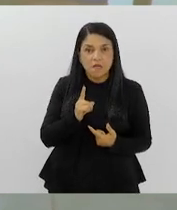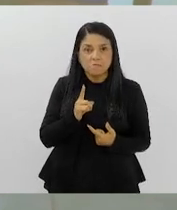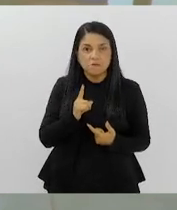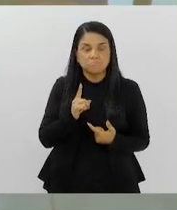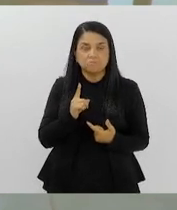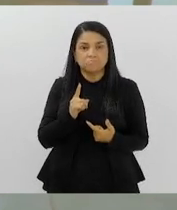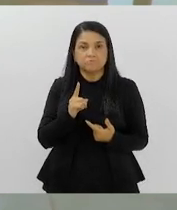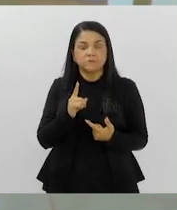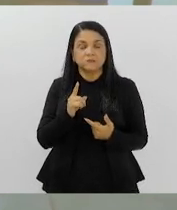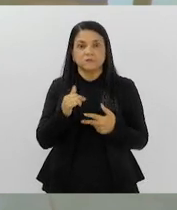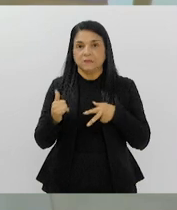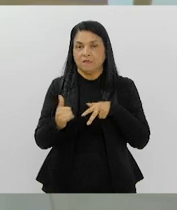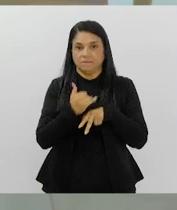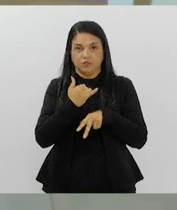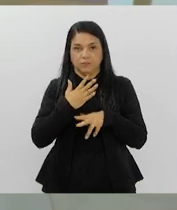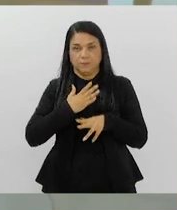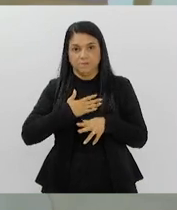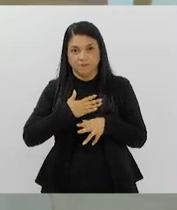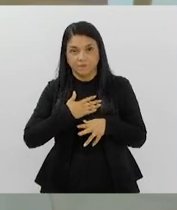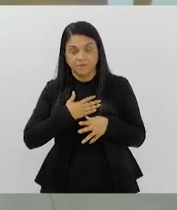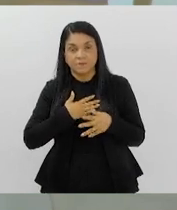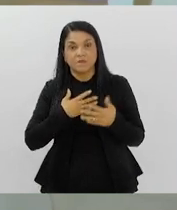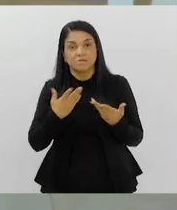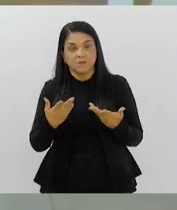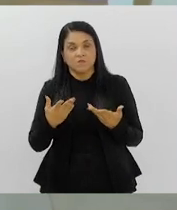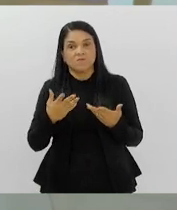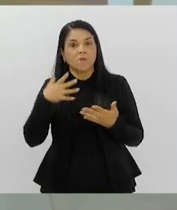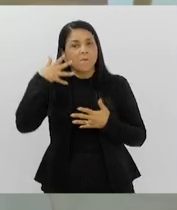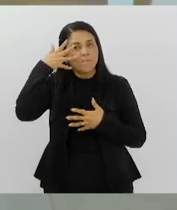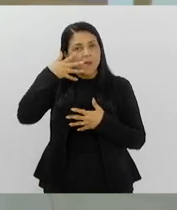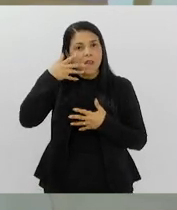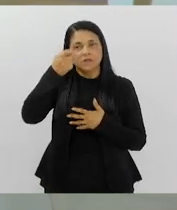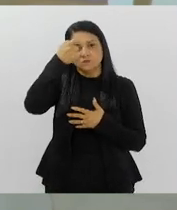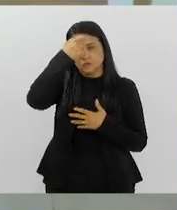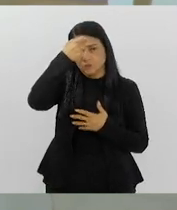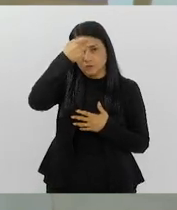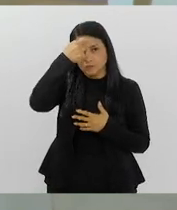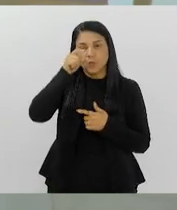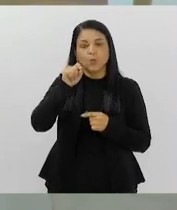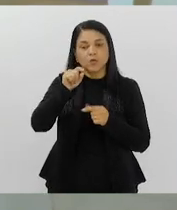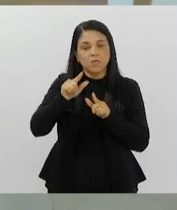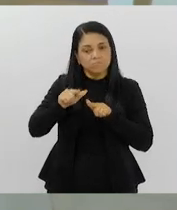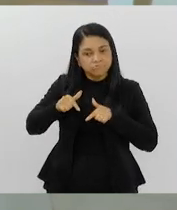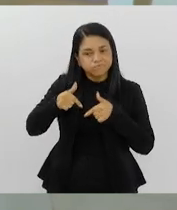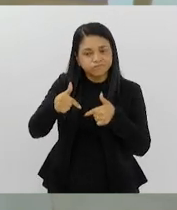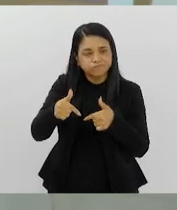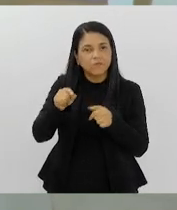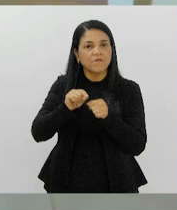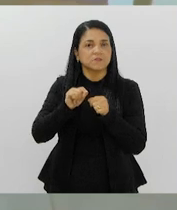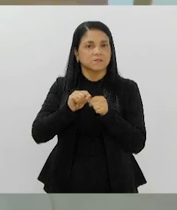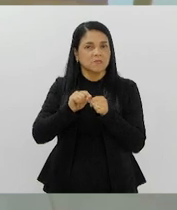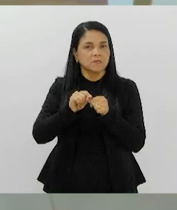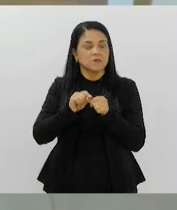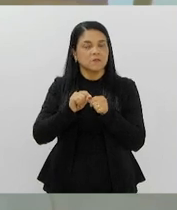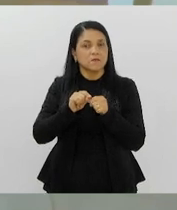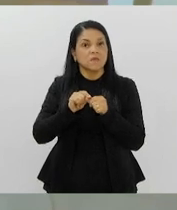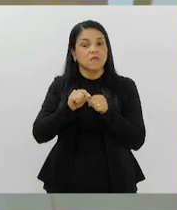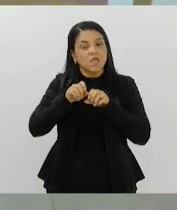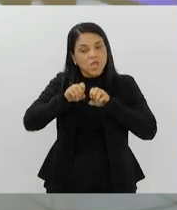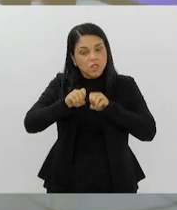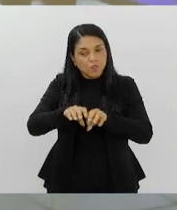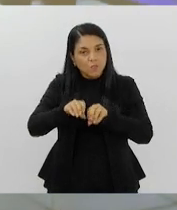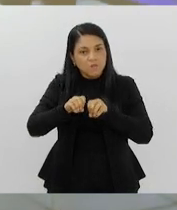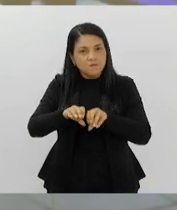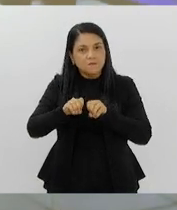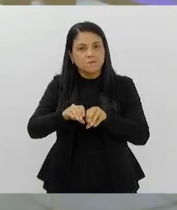sendo vítimas desse ato. Então, há uma palestra de conscientização do que fazer nessa situação, uma palestra de educação mesmo para